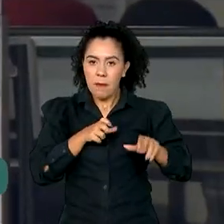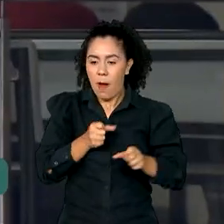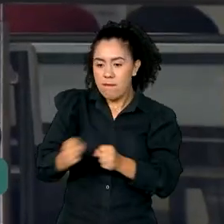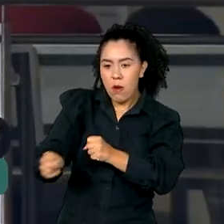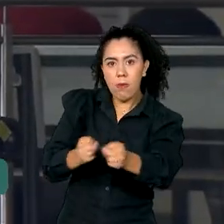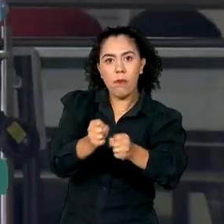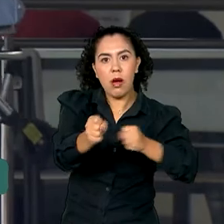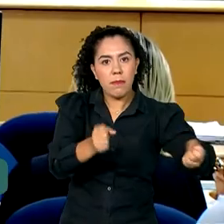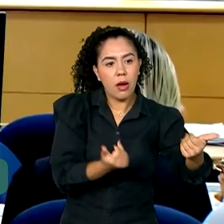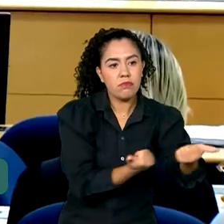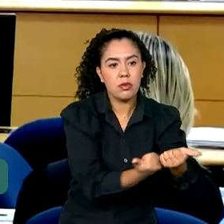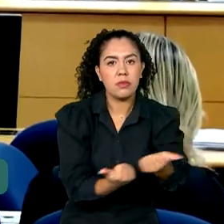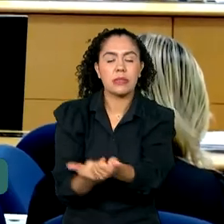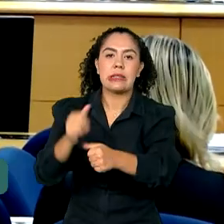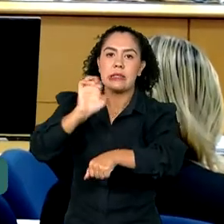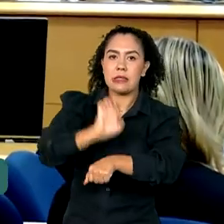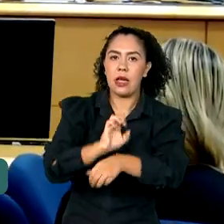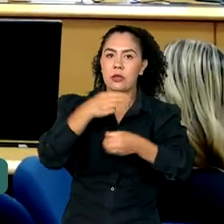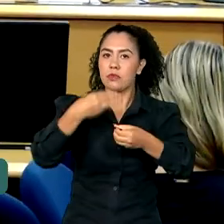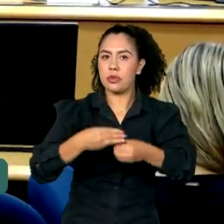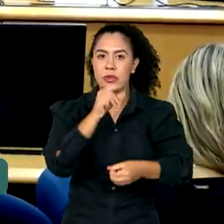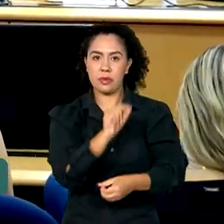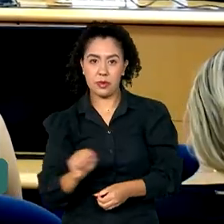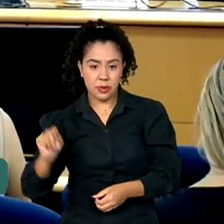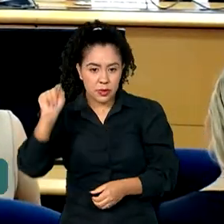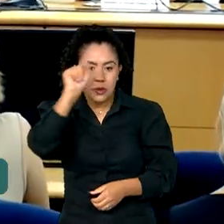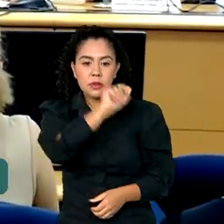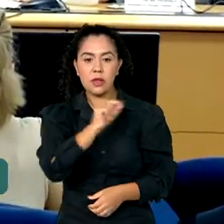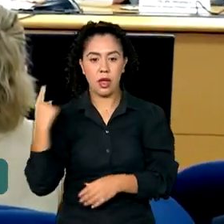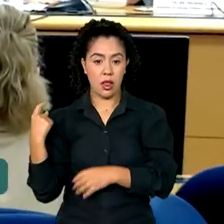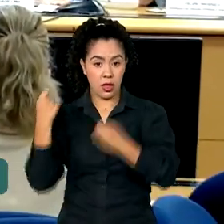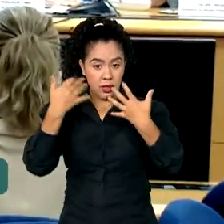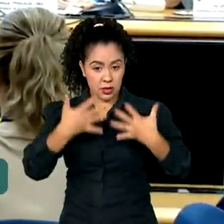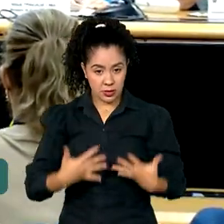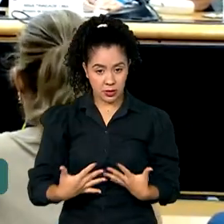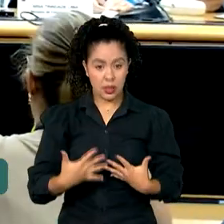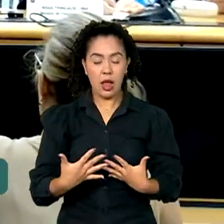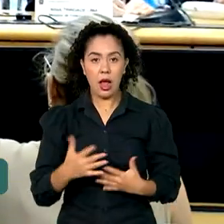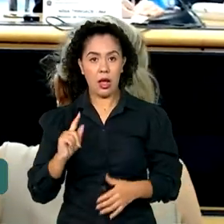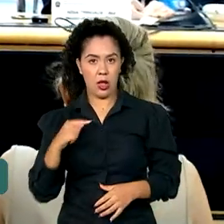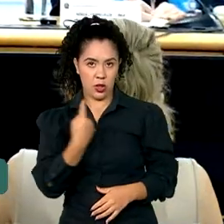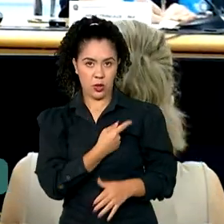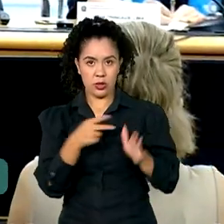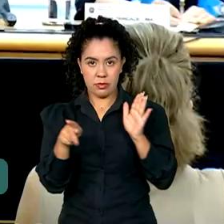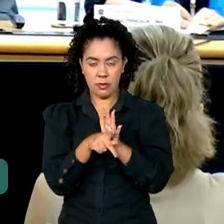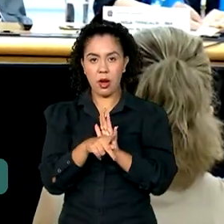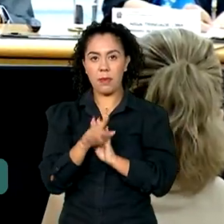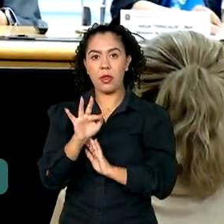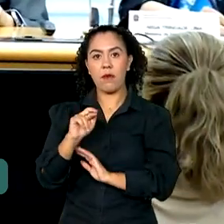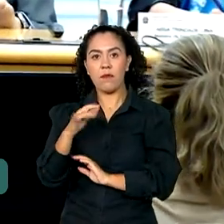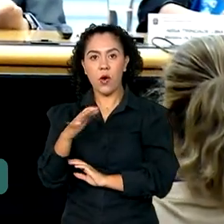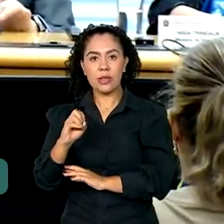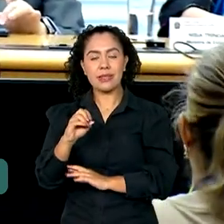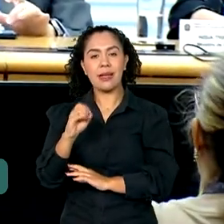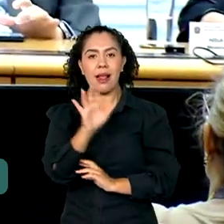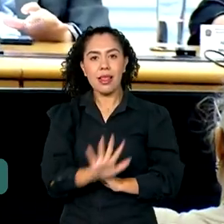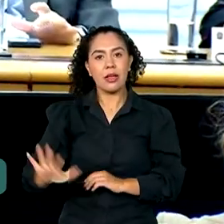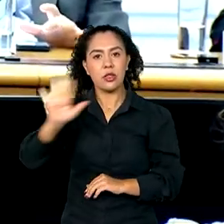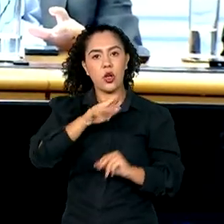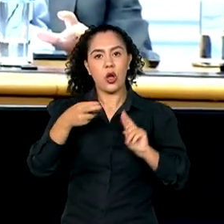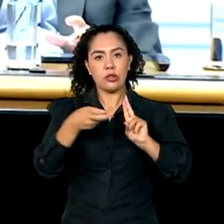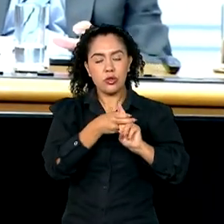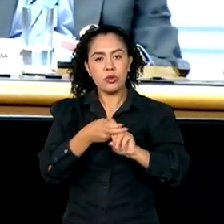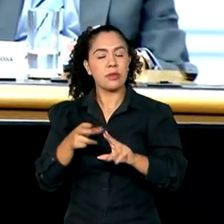e municípios. E a atuação da Força Nacional é, num primeiro momento, de atuar em visita às regiões